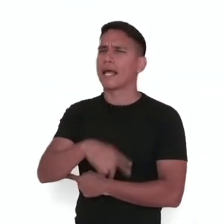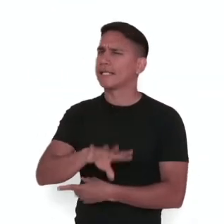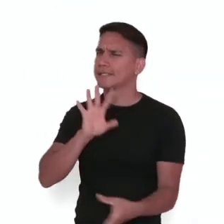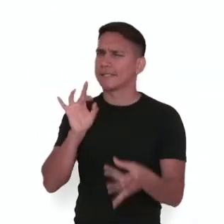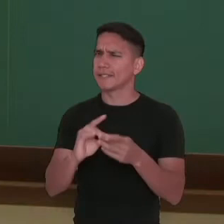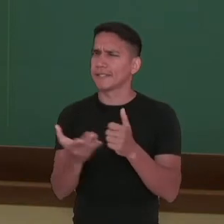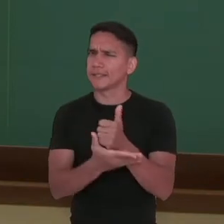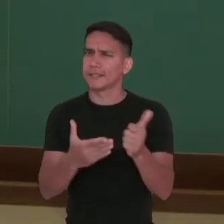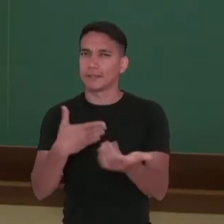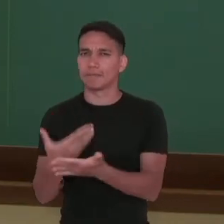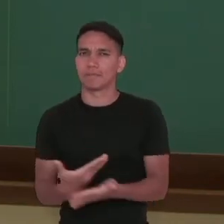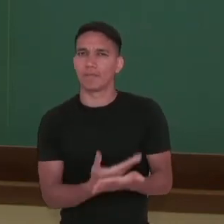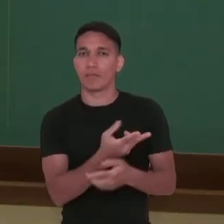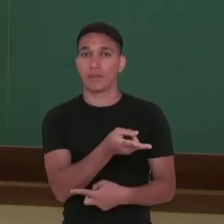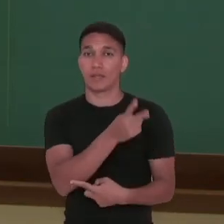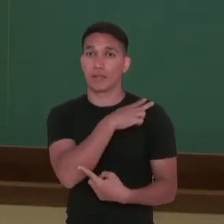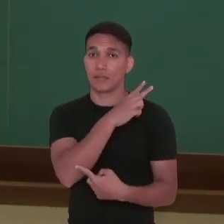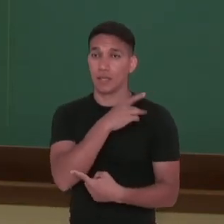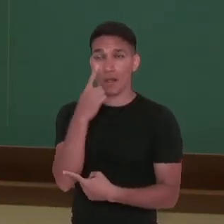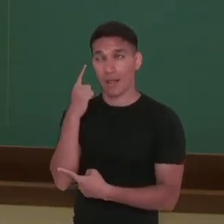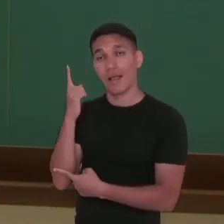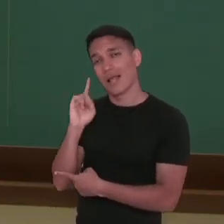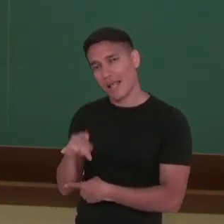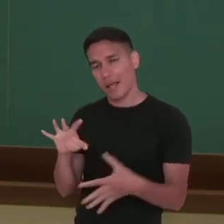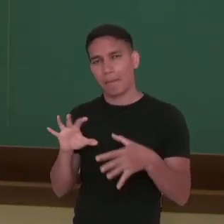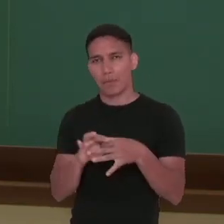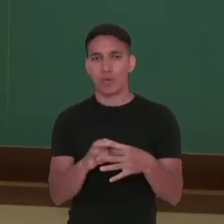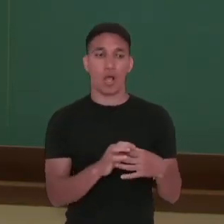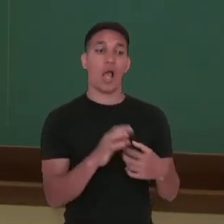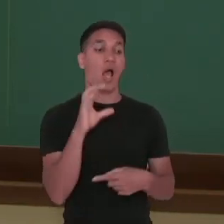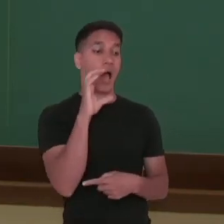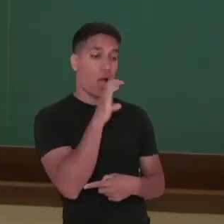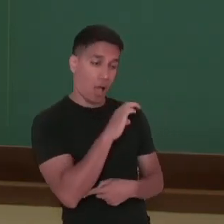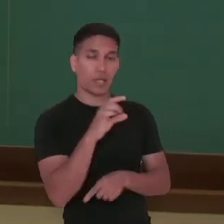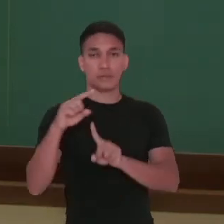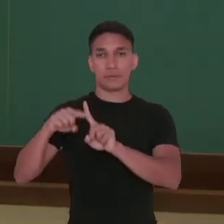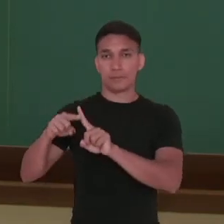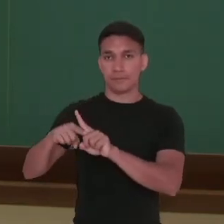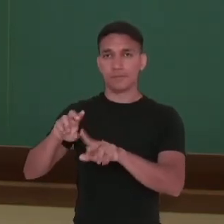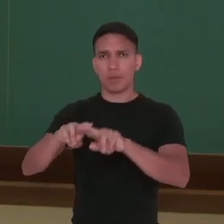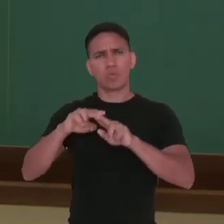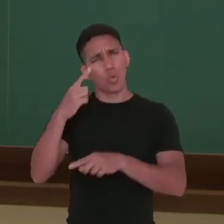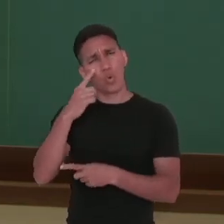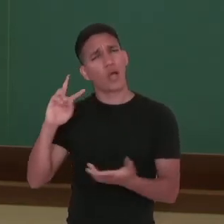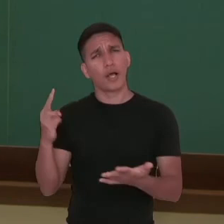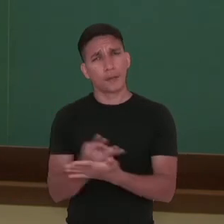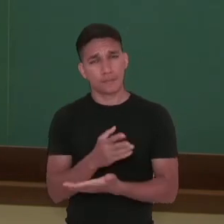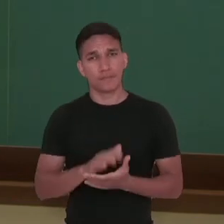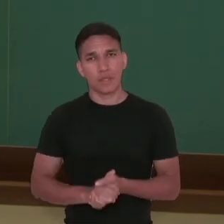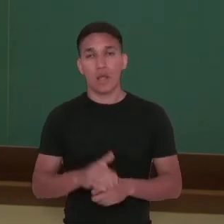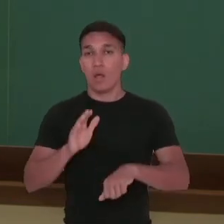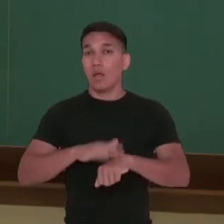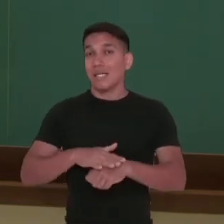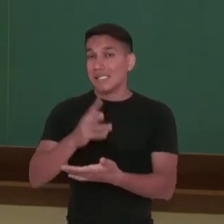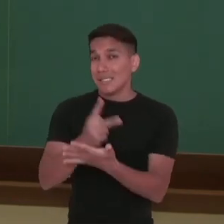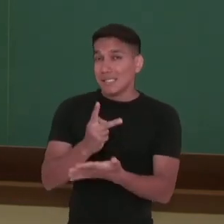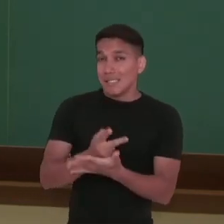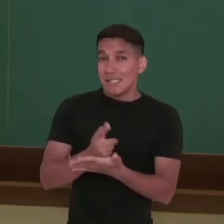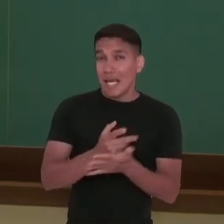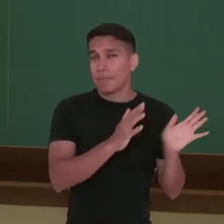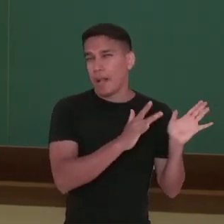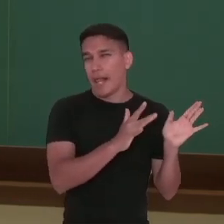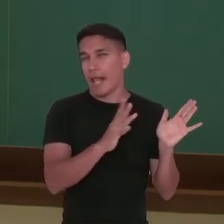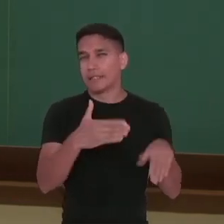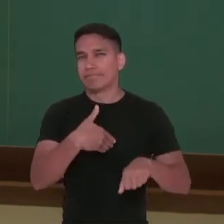do estudo da segunda série, pessoal, é o estudo do calor e da temperatura. Galera, então assim, por muito tempo, os